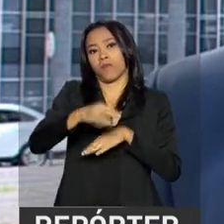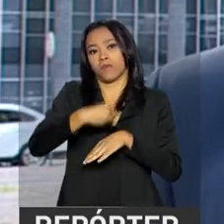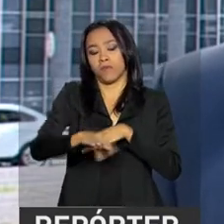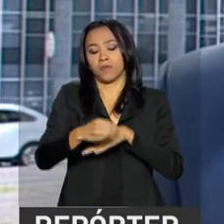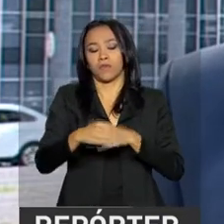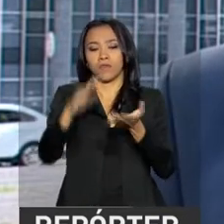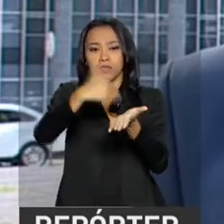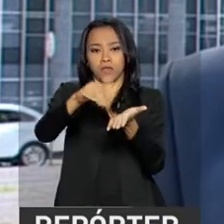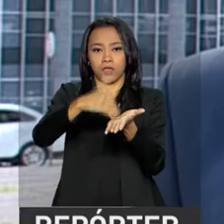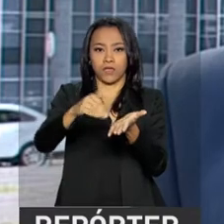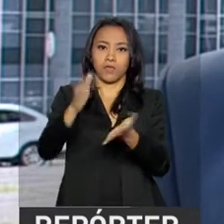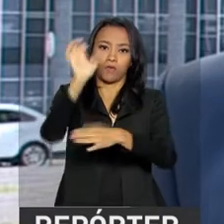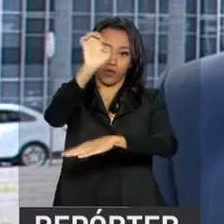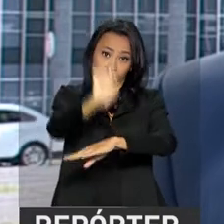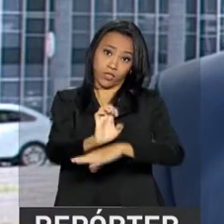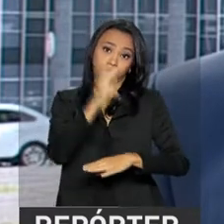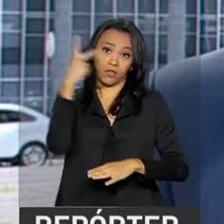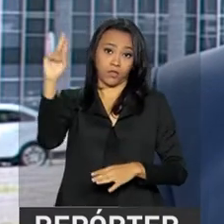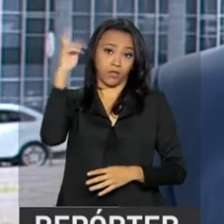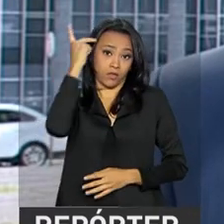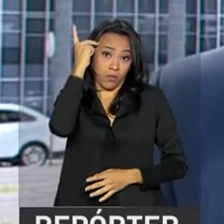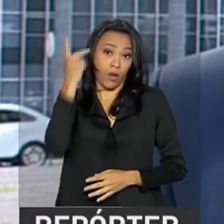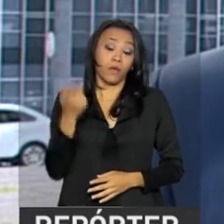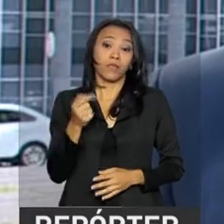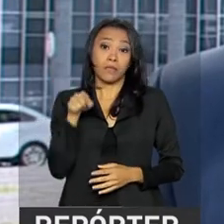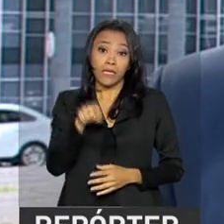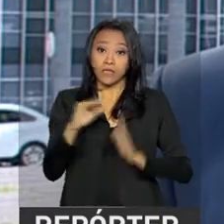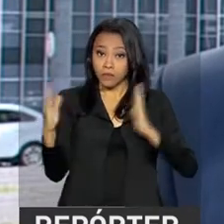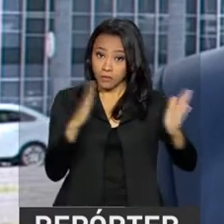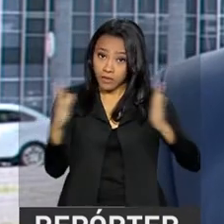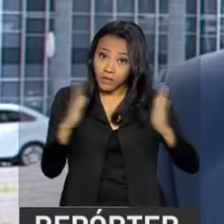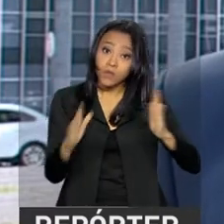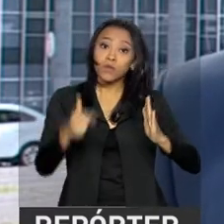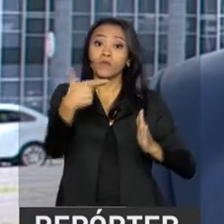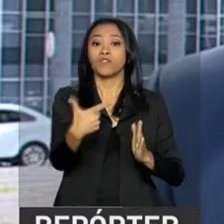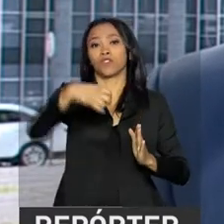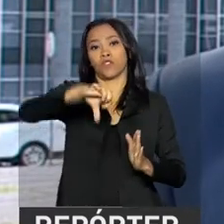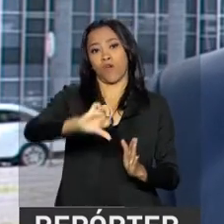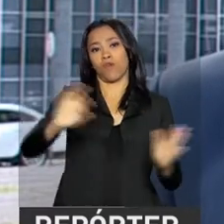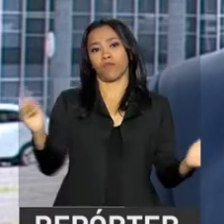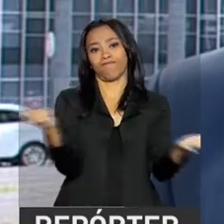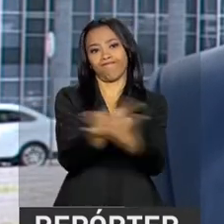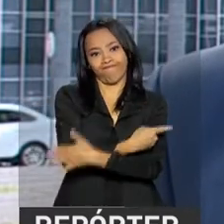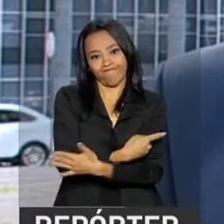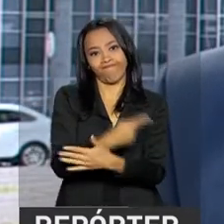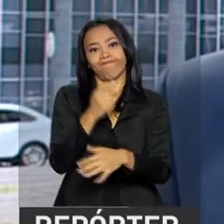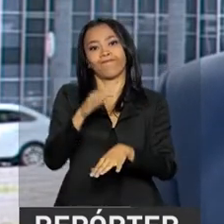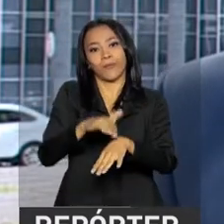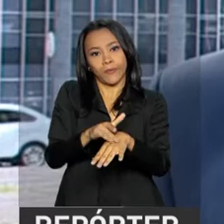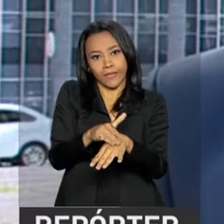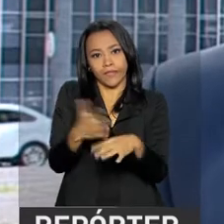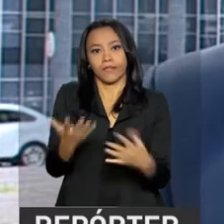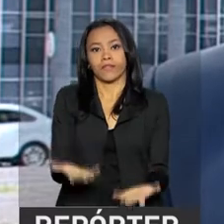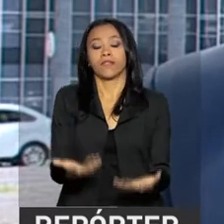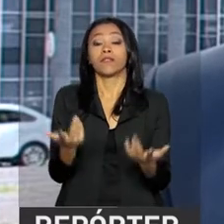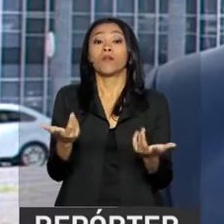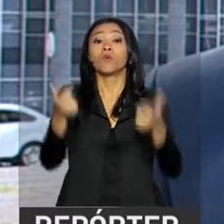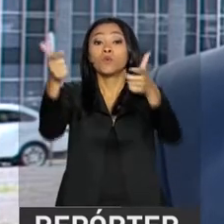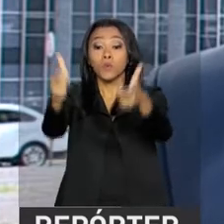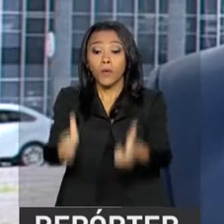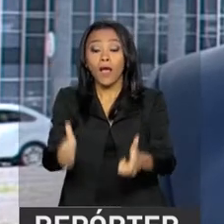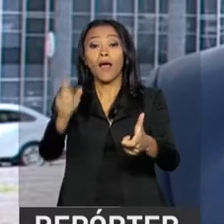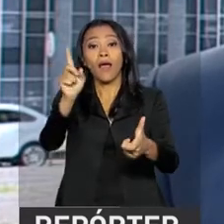de saúde nesse período foram confirmados 29 casos da doença os locais de infecção